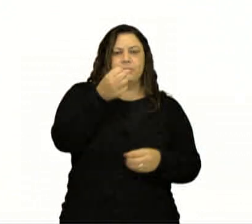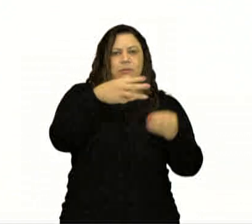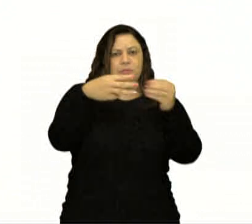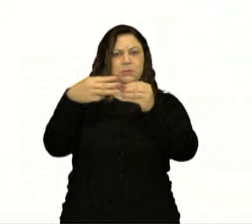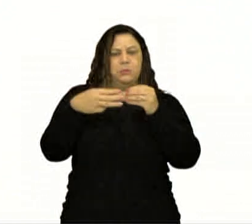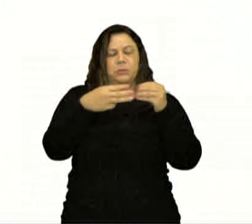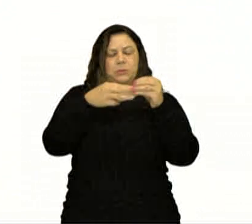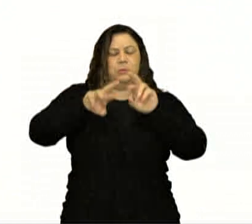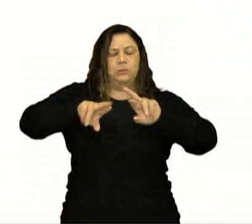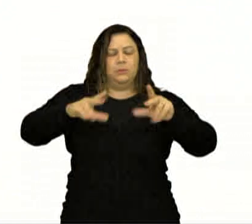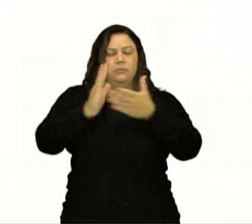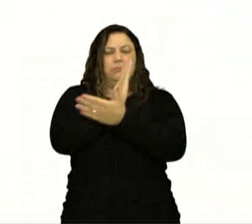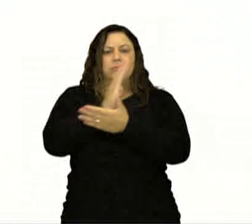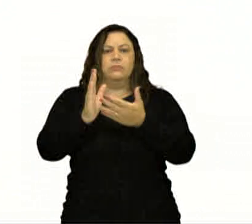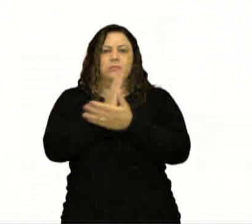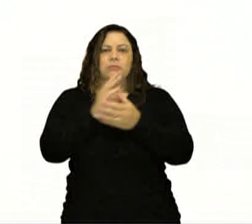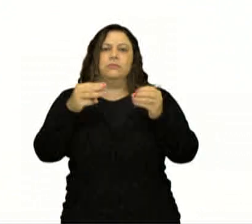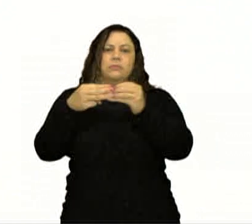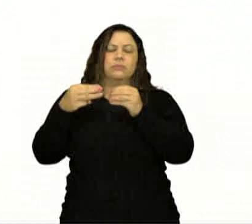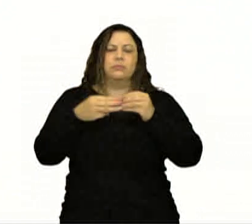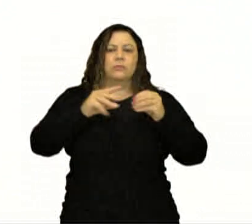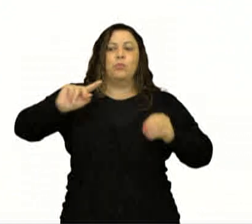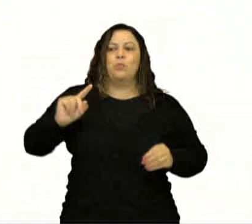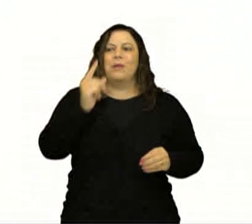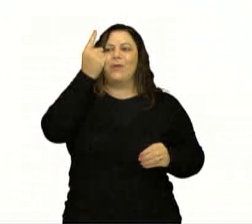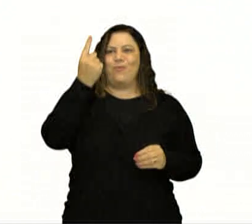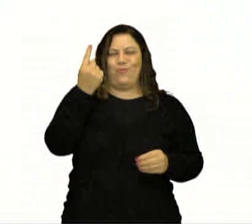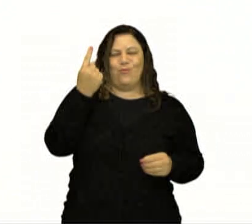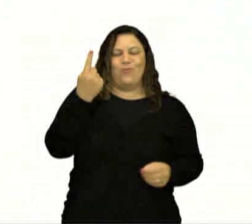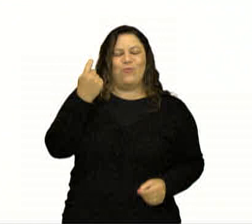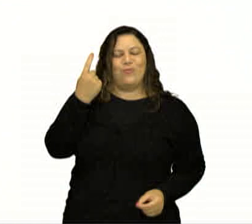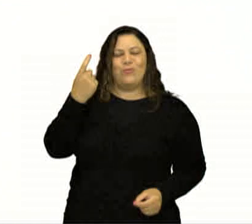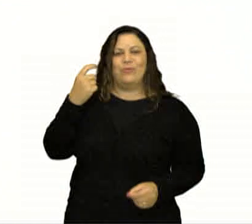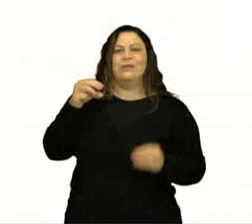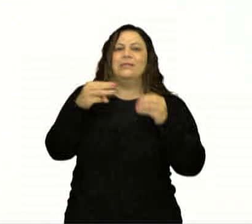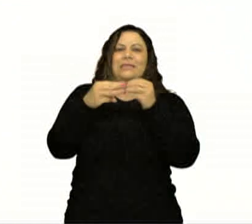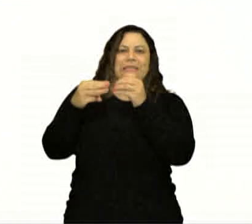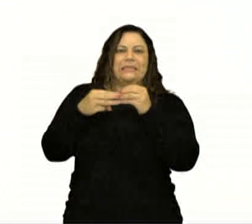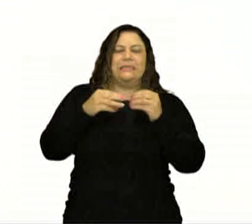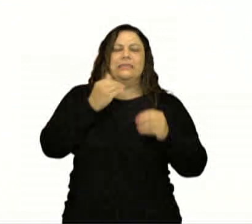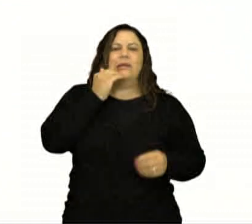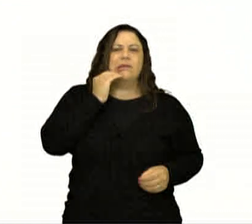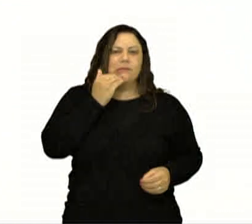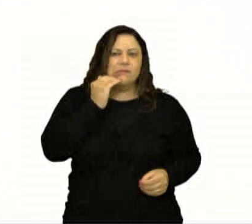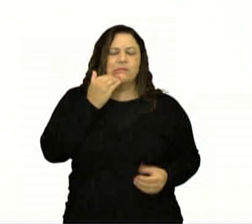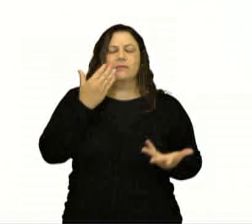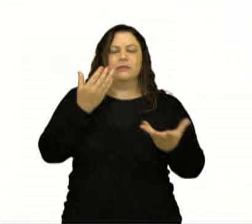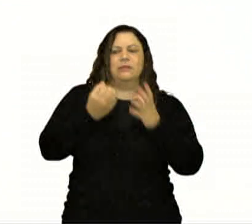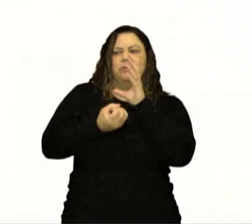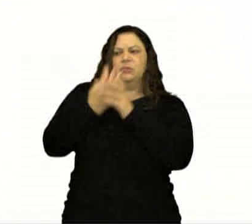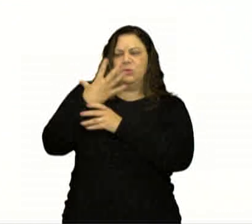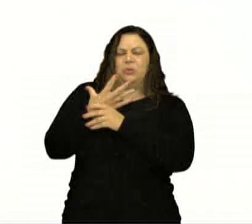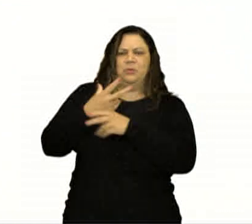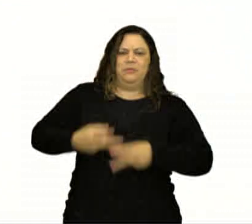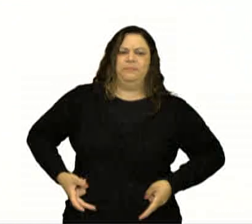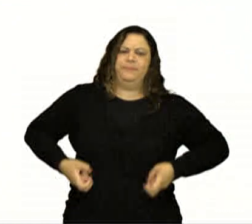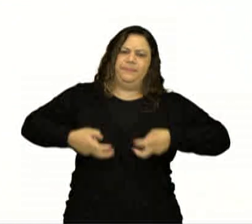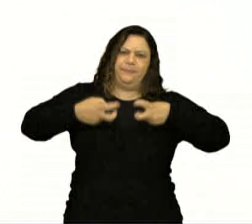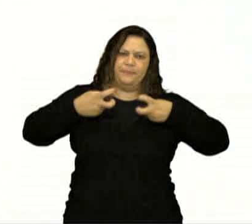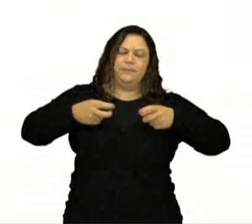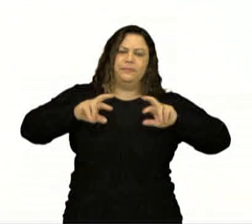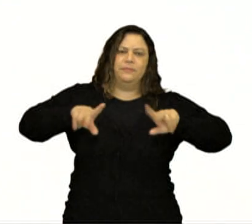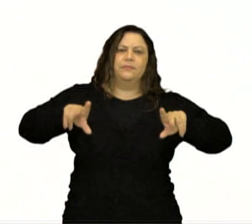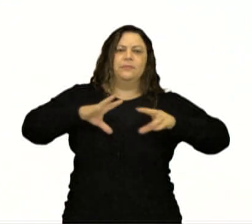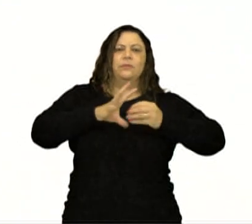de divisão celular, bastando que uma única célula do corpo se danifique e torne-se uma célula cancerígena, surgindo um tumor, fazendo daí